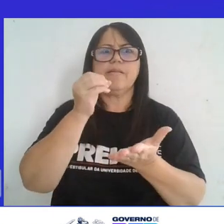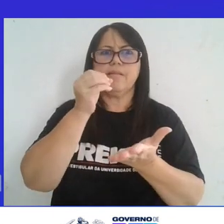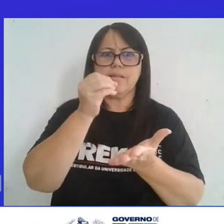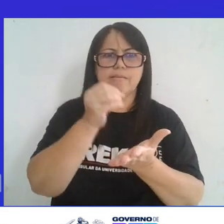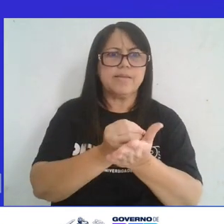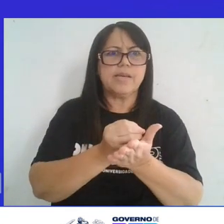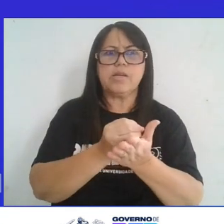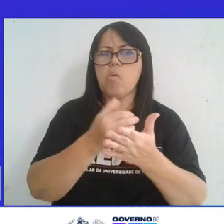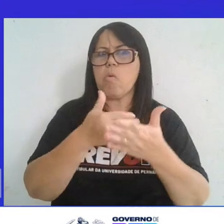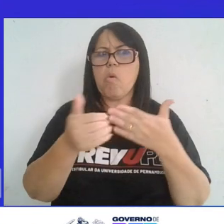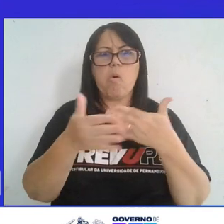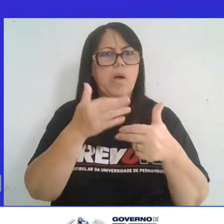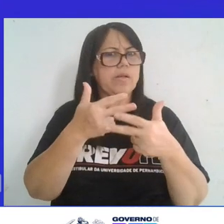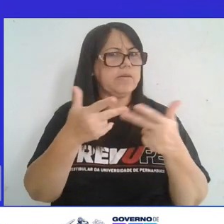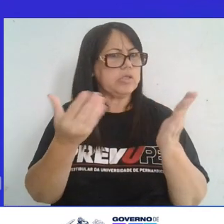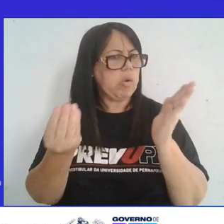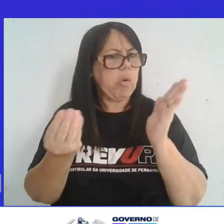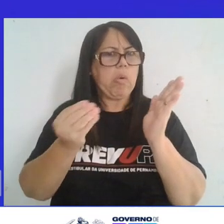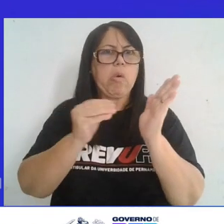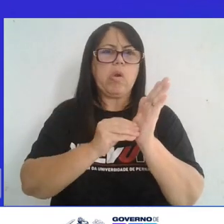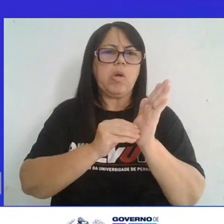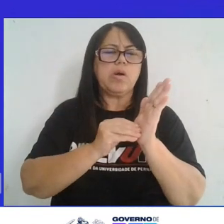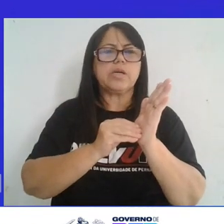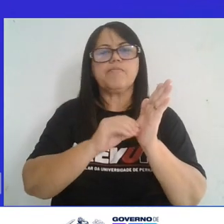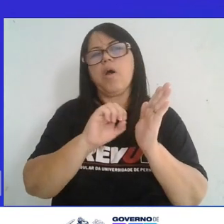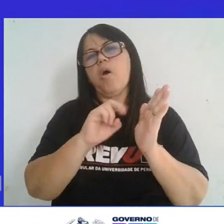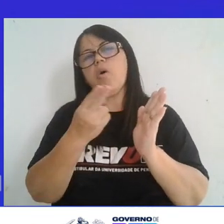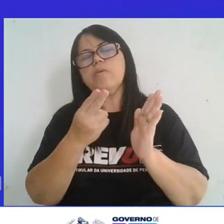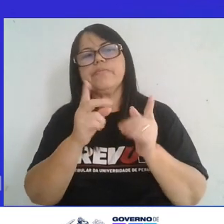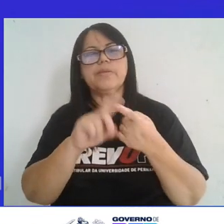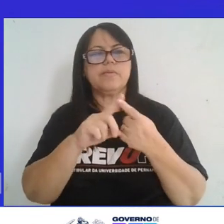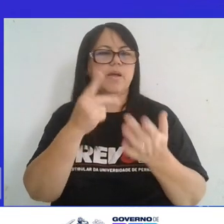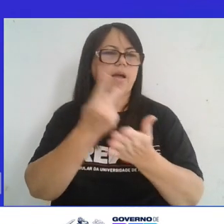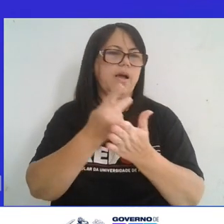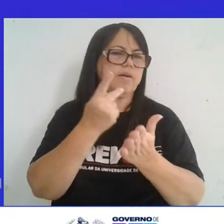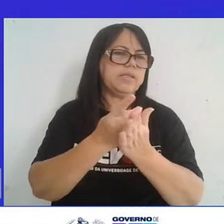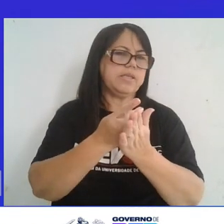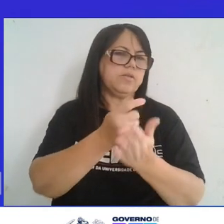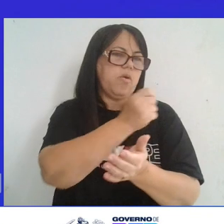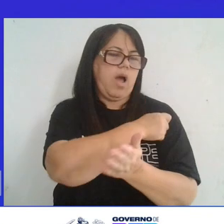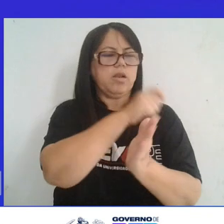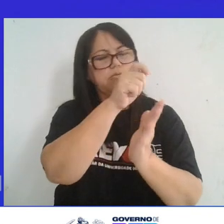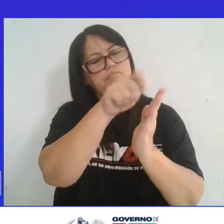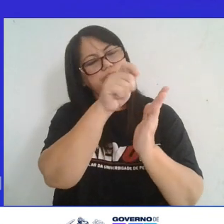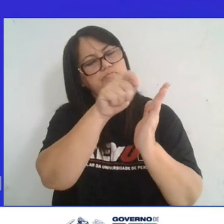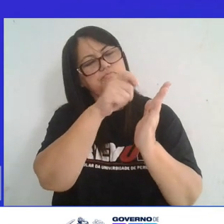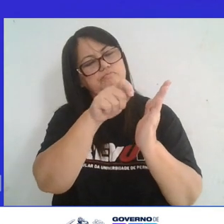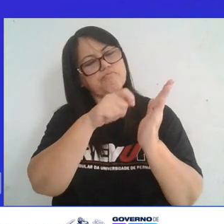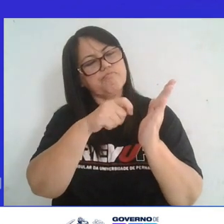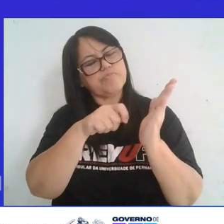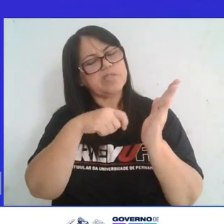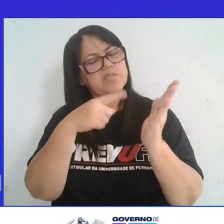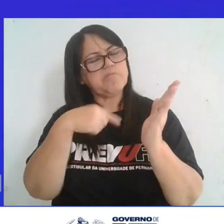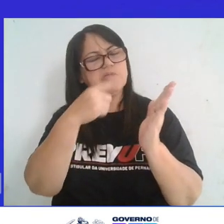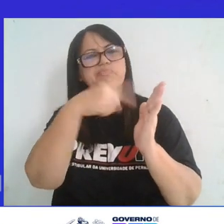né? Sinal gráfico, anulação proposital, né? Às vezes o aluno vai lá, escreve, depois rabisca todo o texto, então isso é